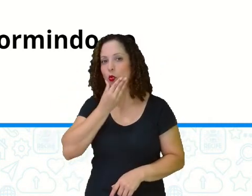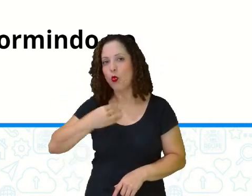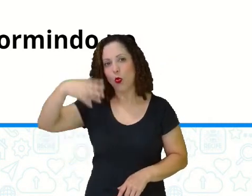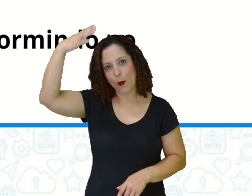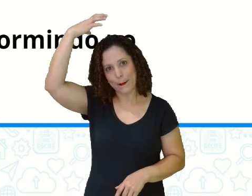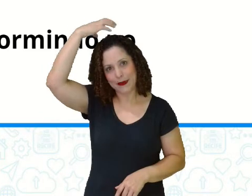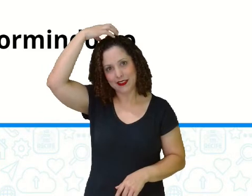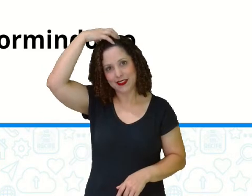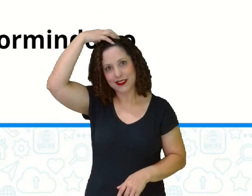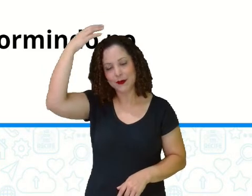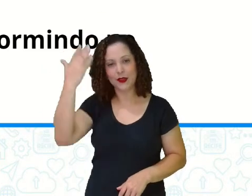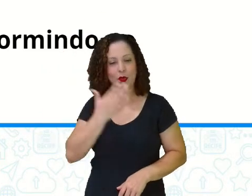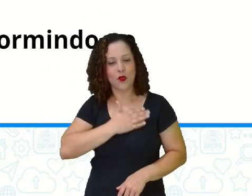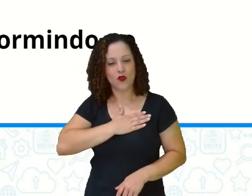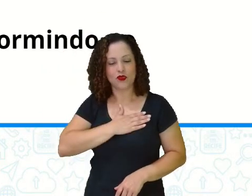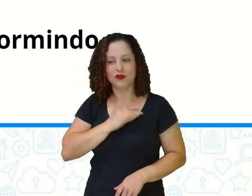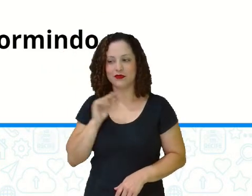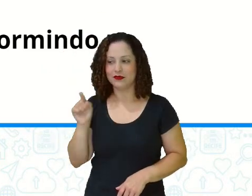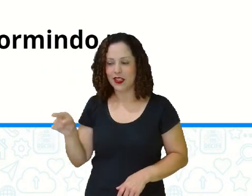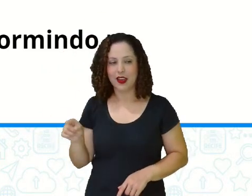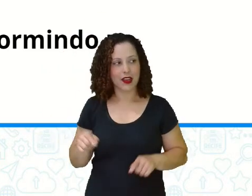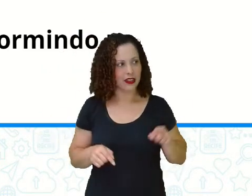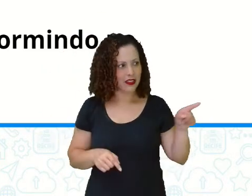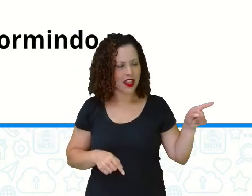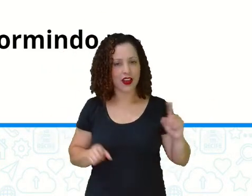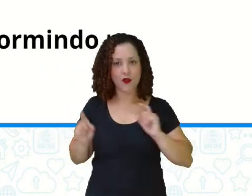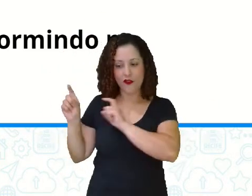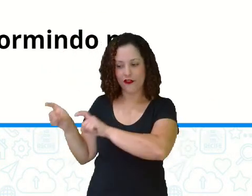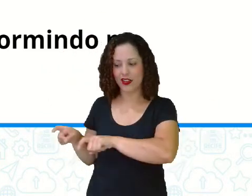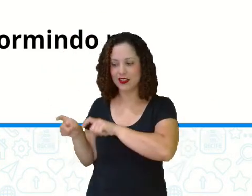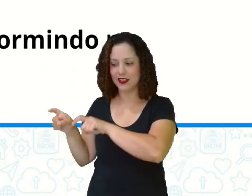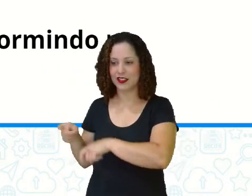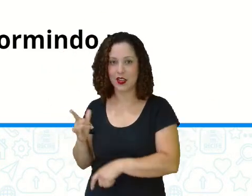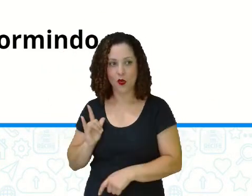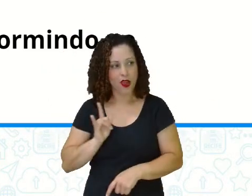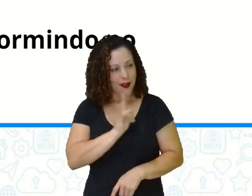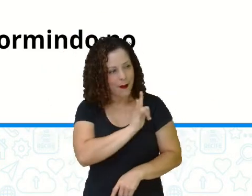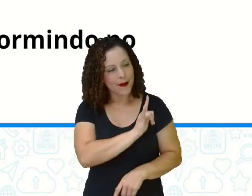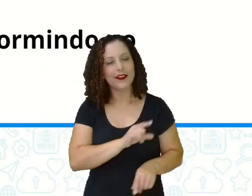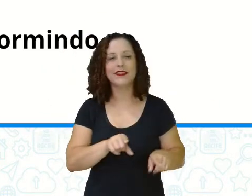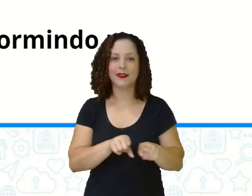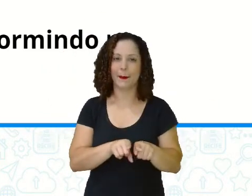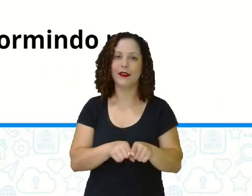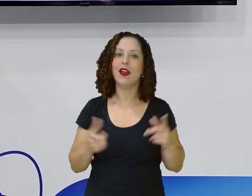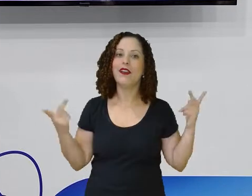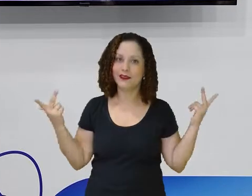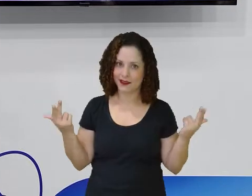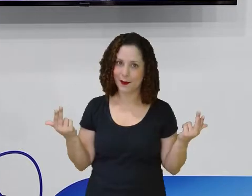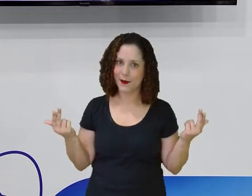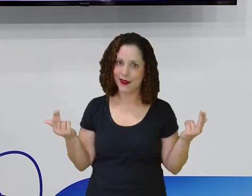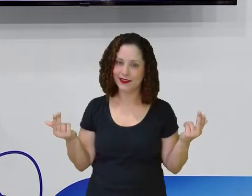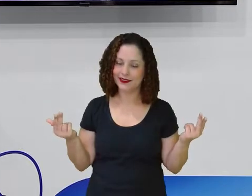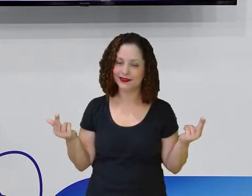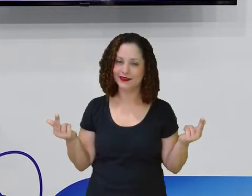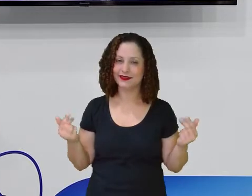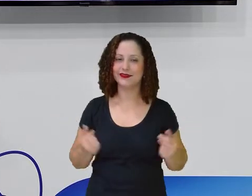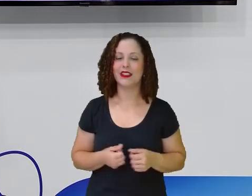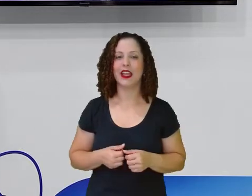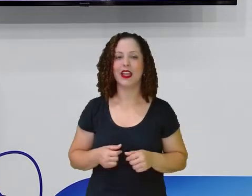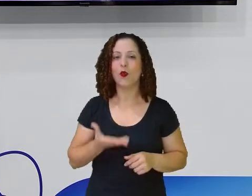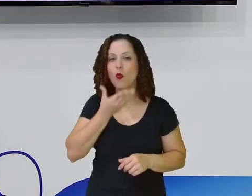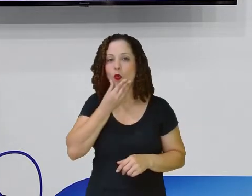e a Sacida desperta o amor do fazendeiro. Então é uma semelhança, né? As protagonistas despertam o amor